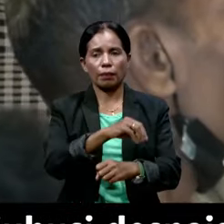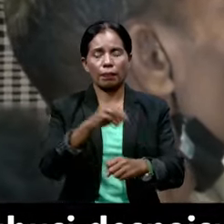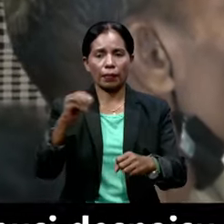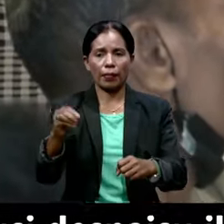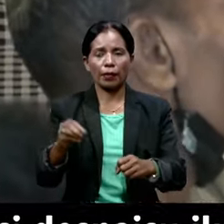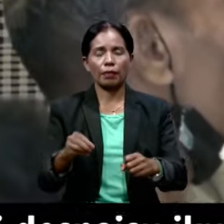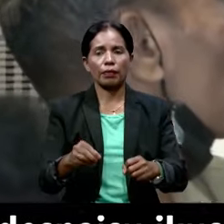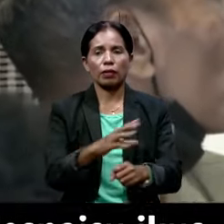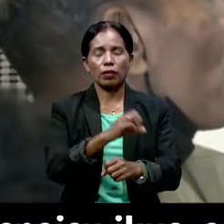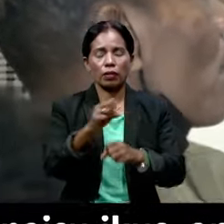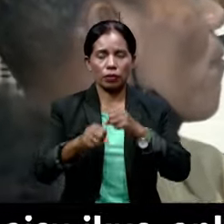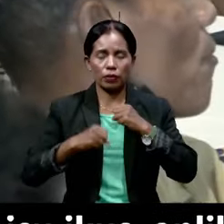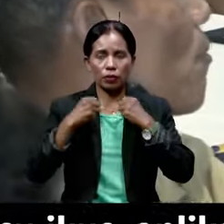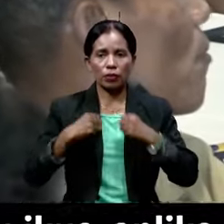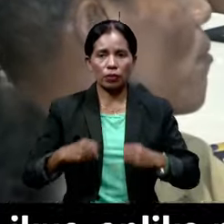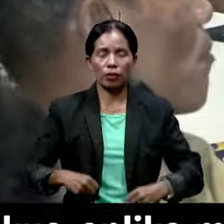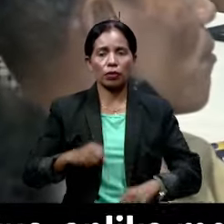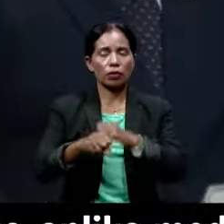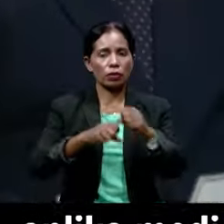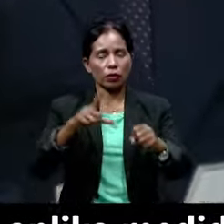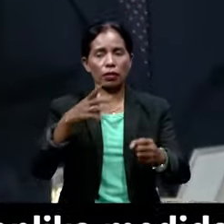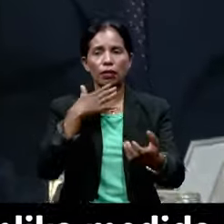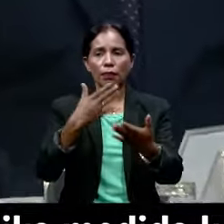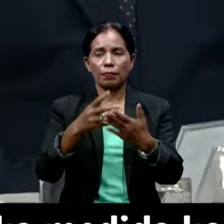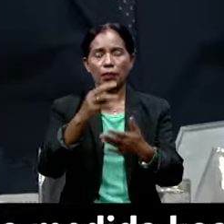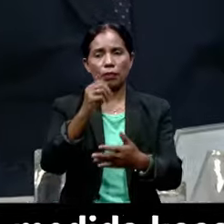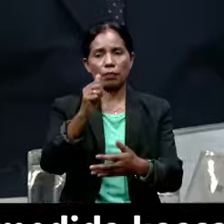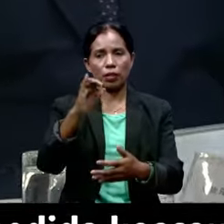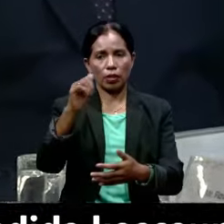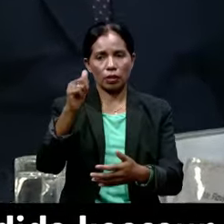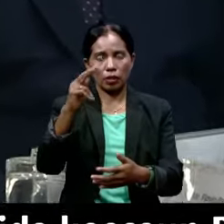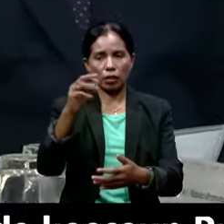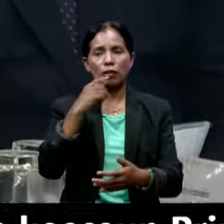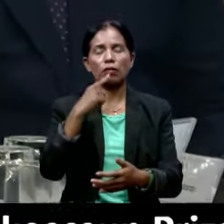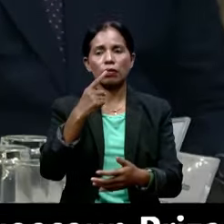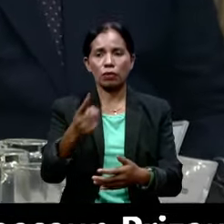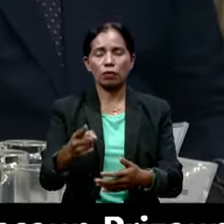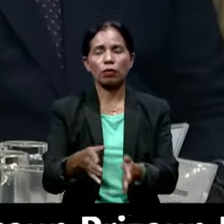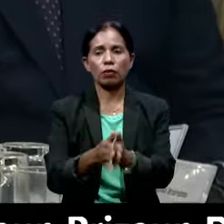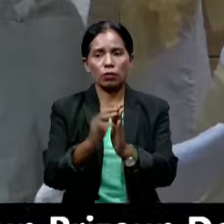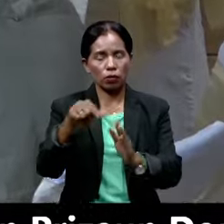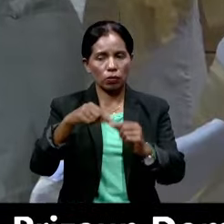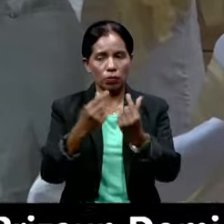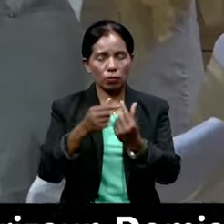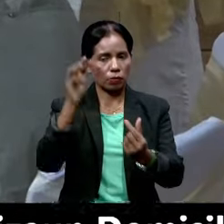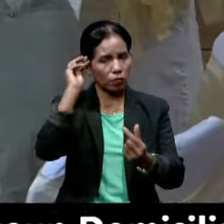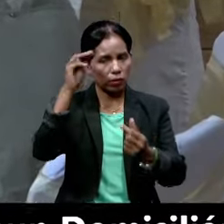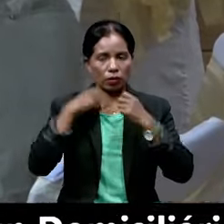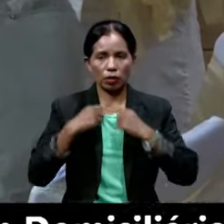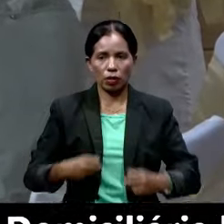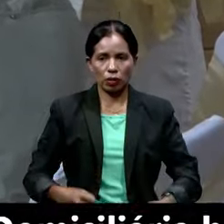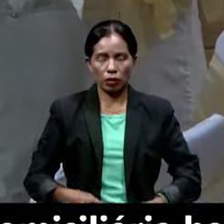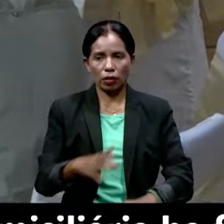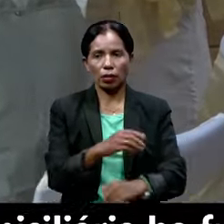coordenador Assunto Social no Habitação Comunitária, Mariano Asanami Sabino, o seu equipa Ministério Saúde, Nebe Durante, né,